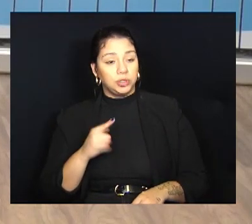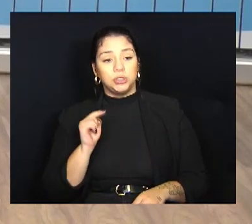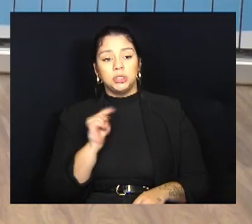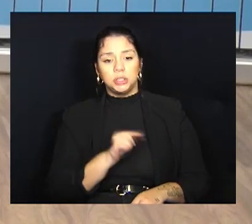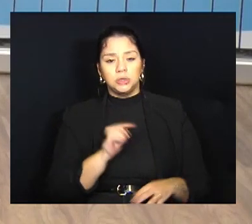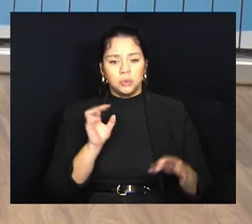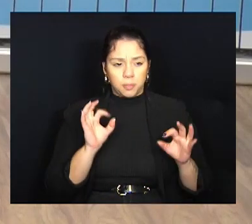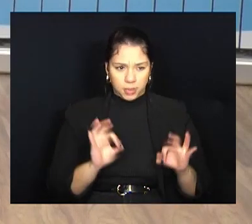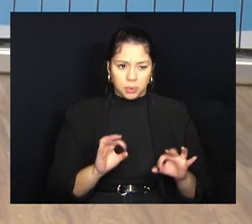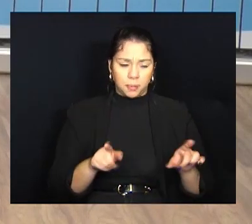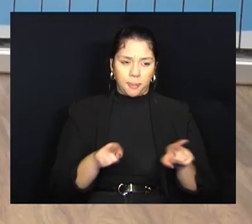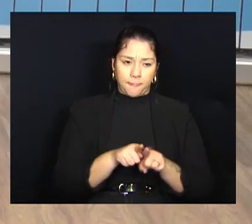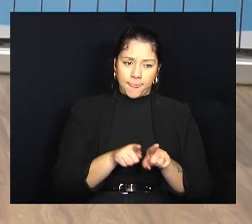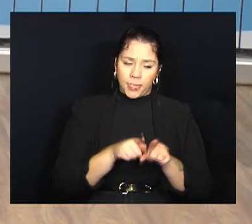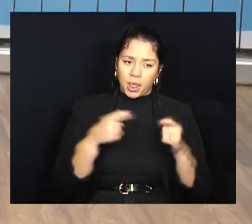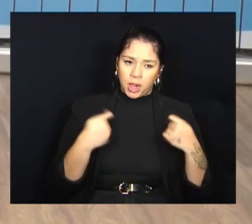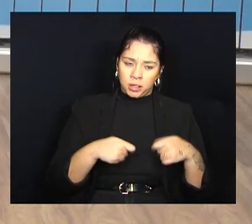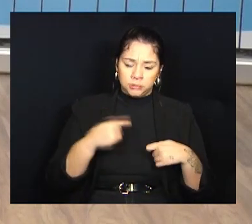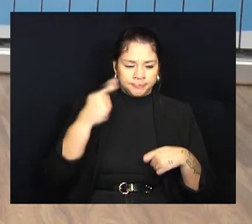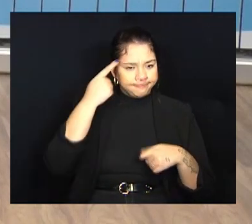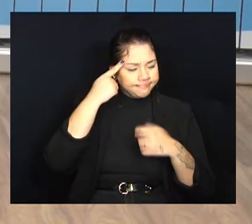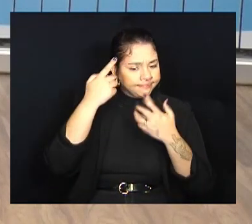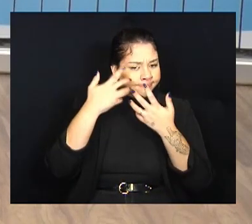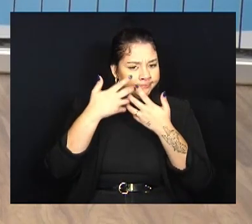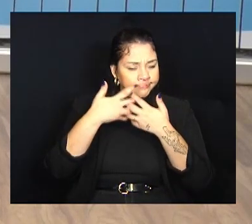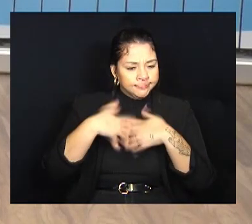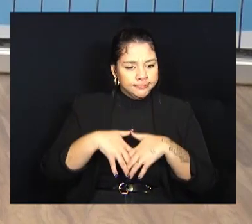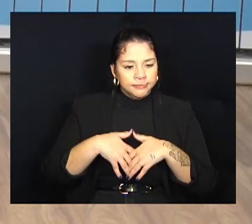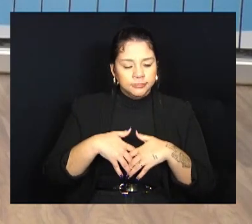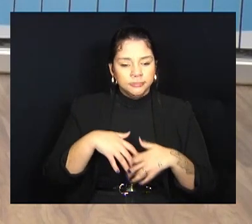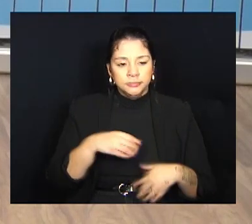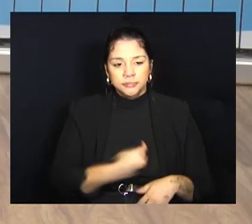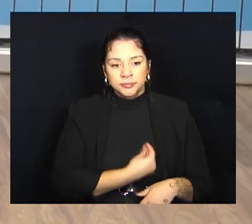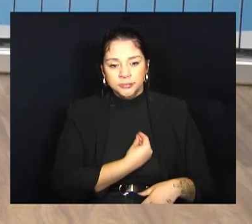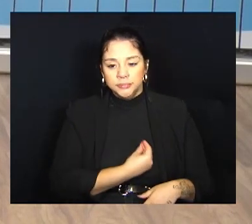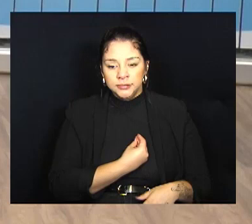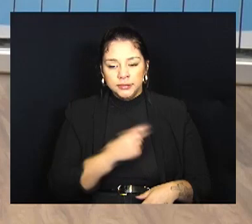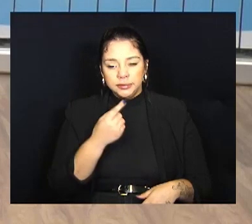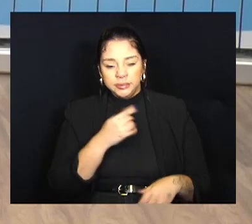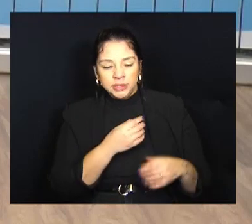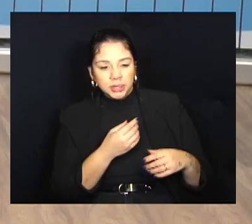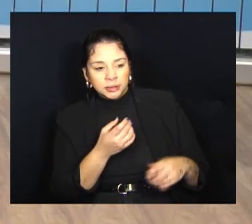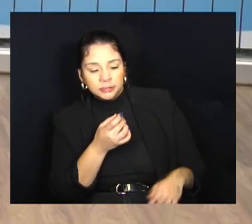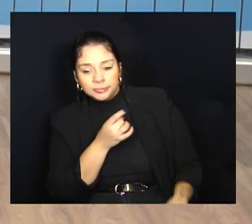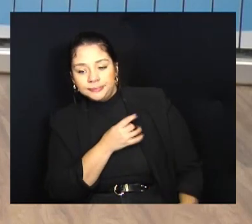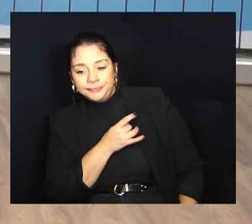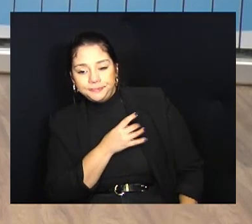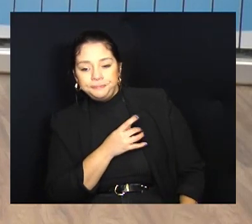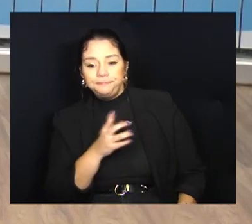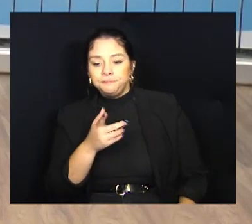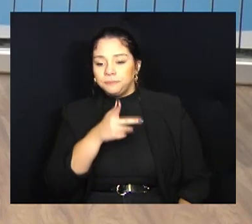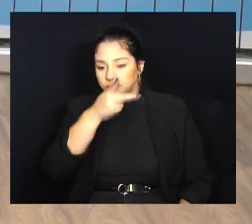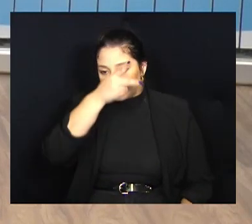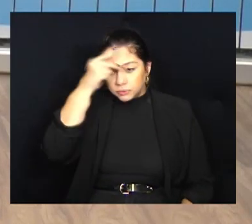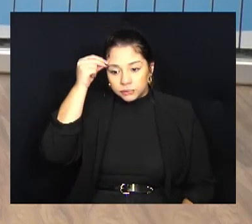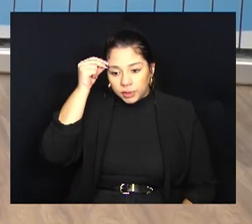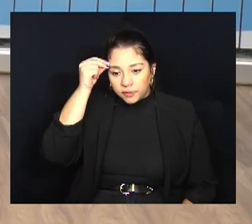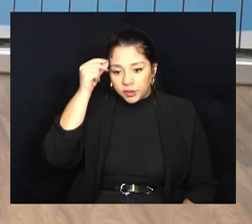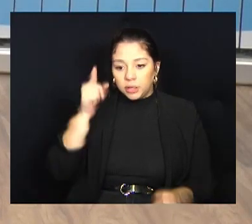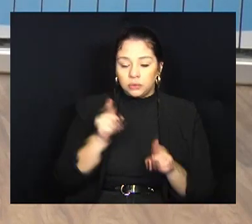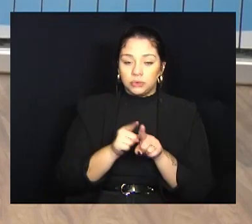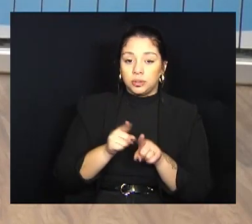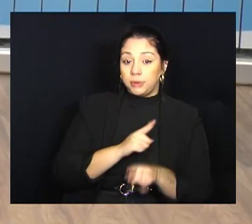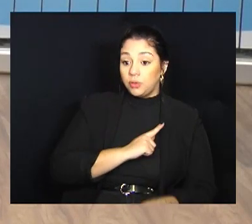fato, também tem que ser levado em consideração. Existe um receio por parte de prefeitos, de governadores, com uma perda